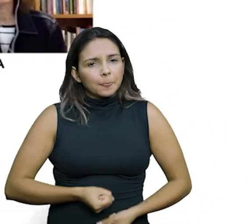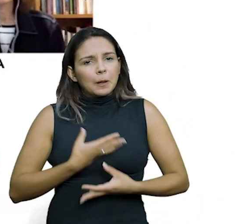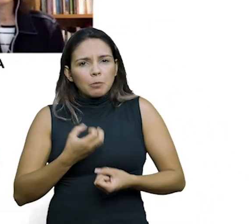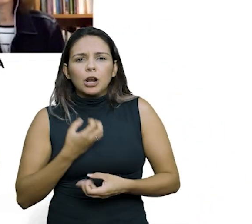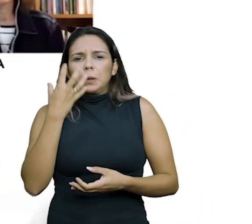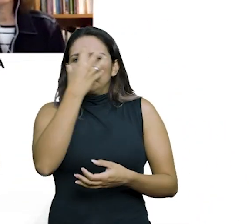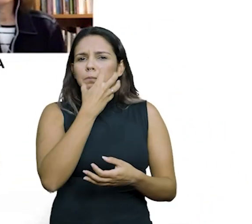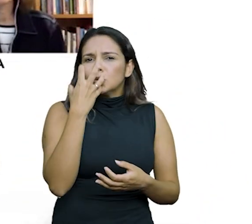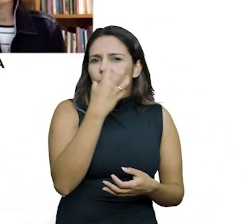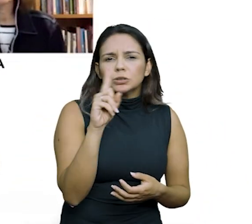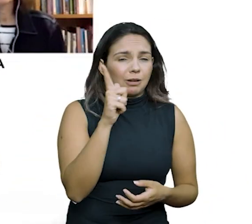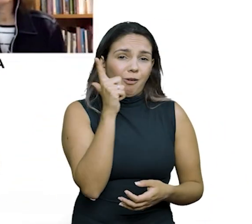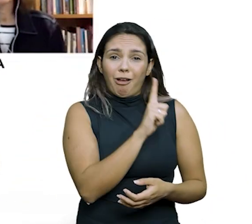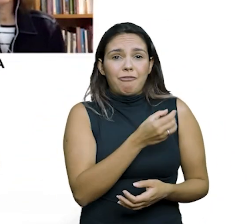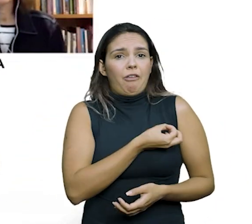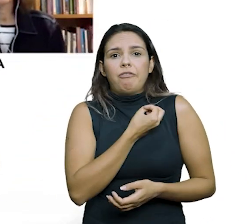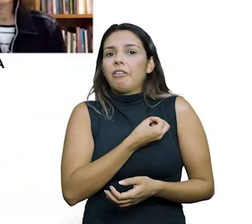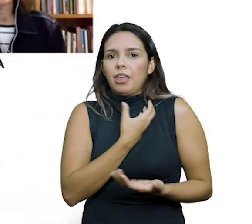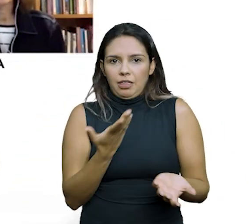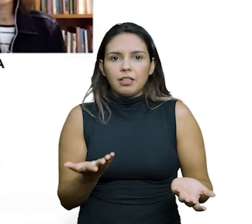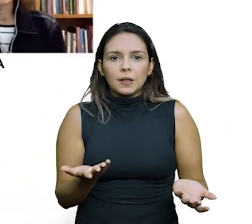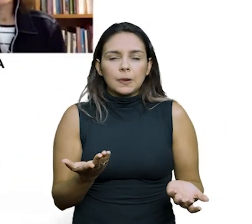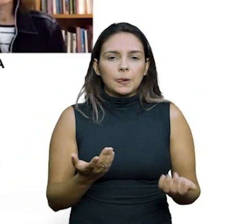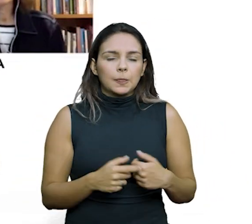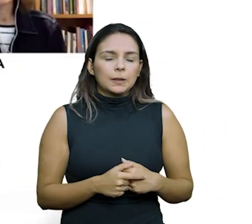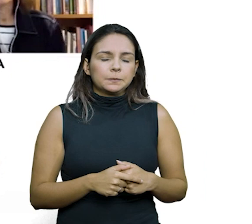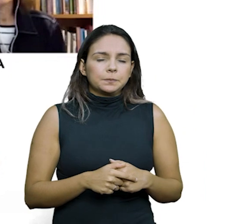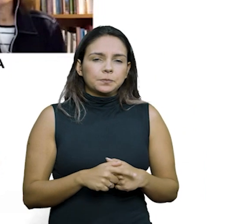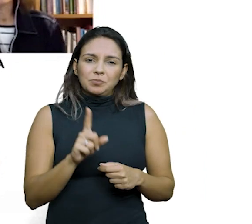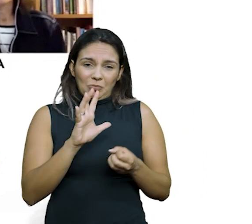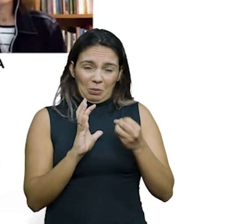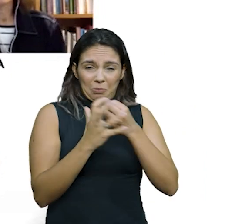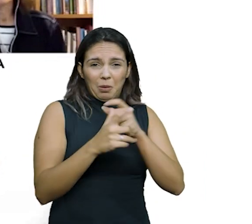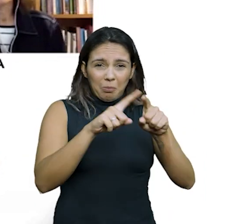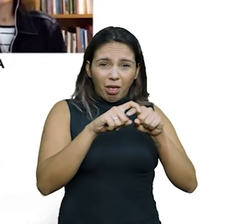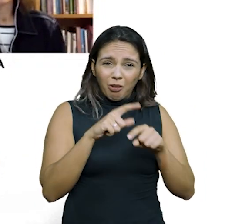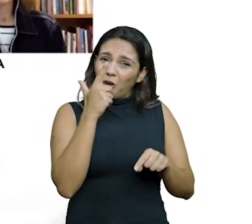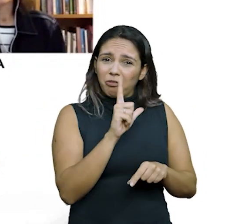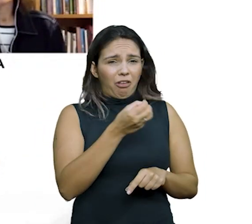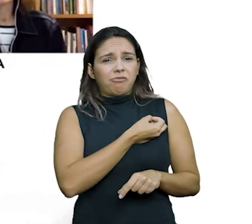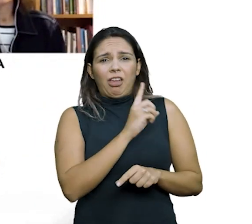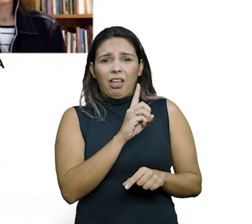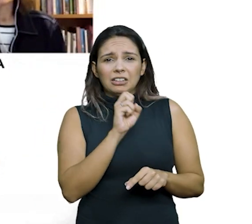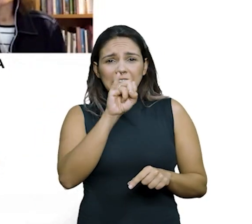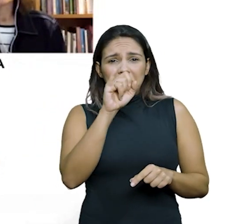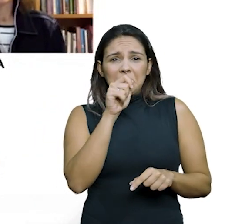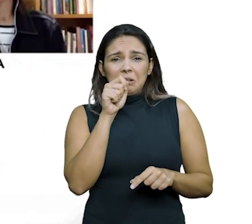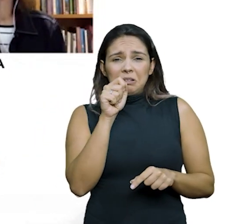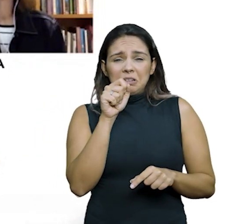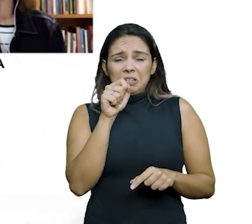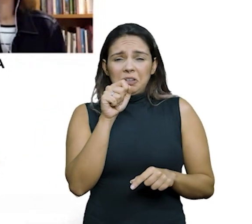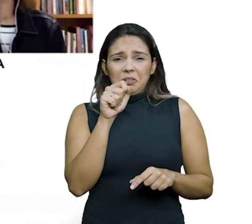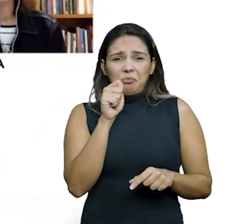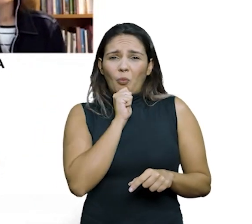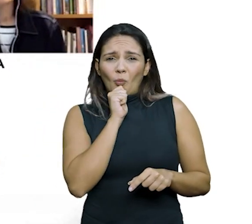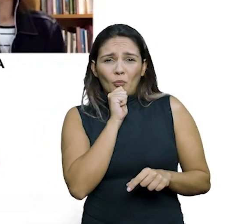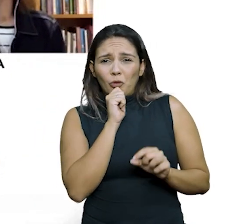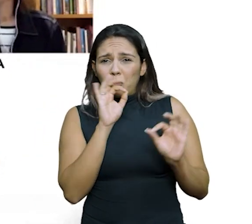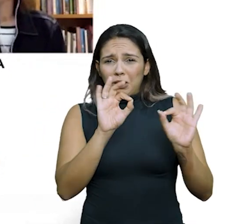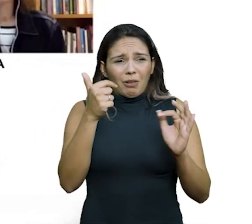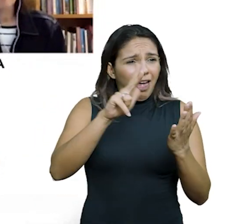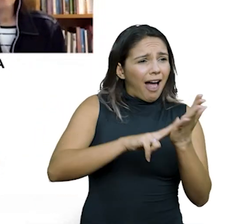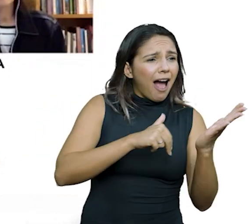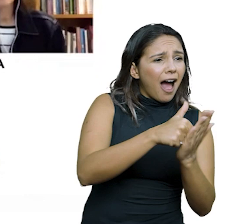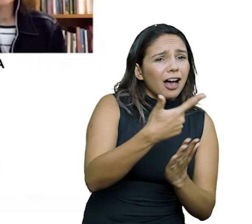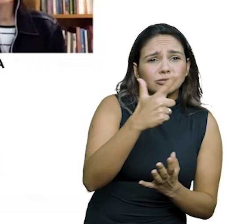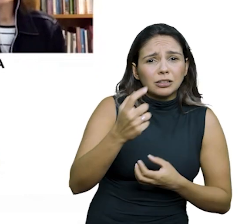dos músicos. Não existe, não haveria possibilidade dessa pandemia acontecer do jeito que está indo, sem uma